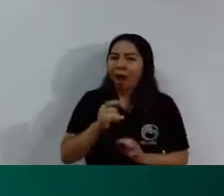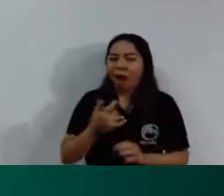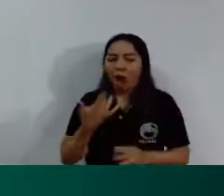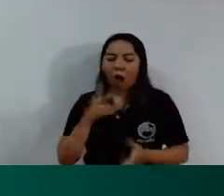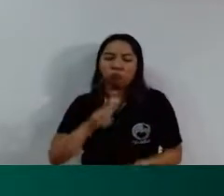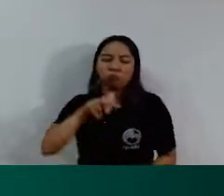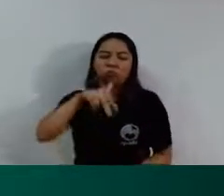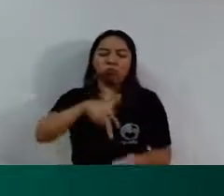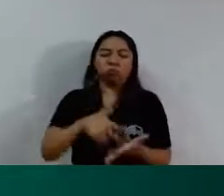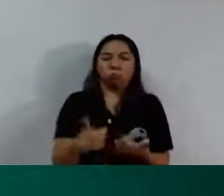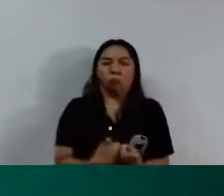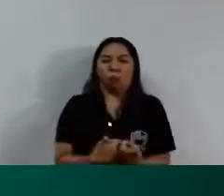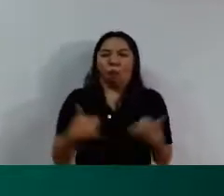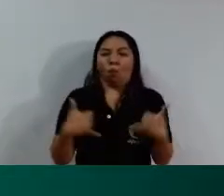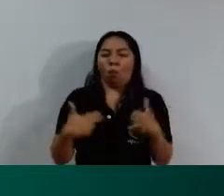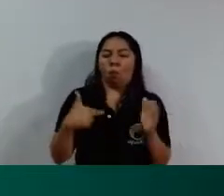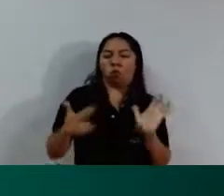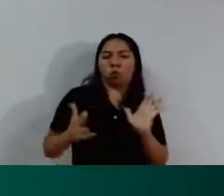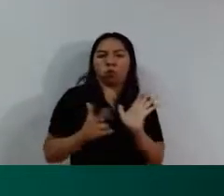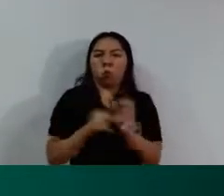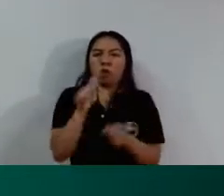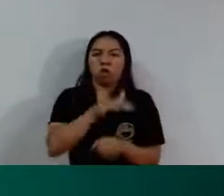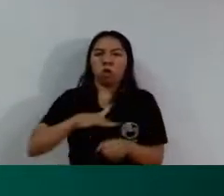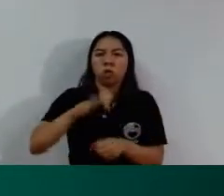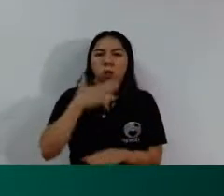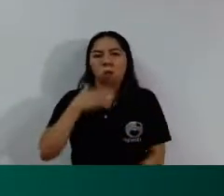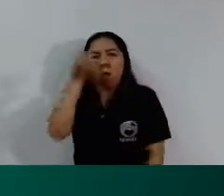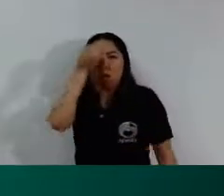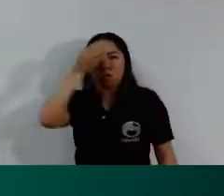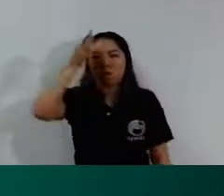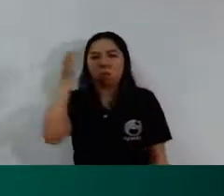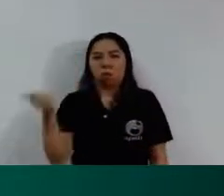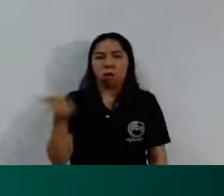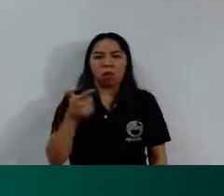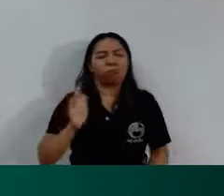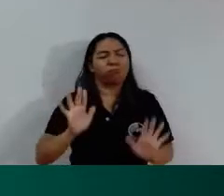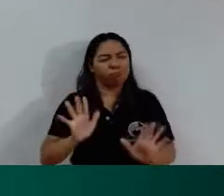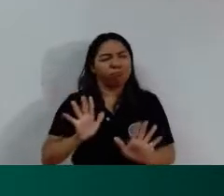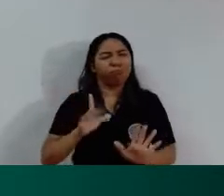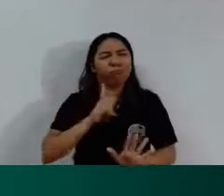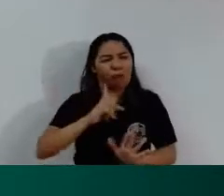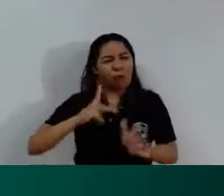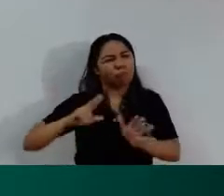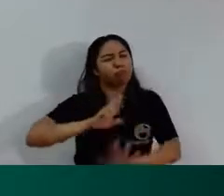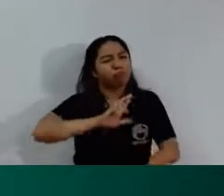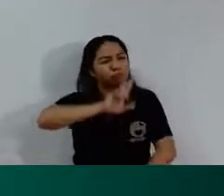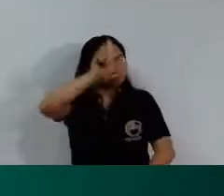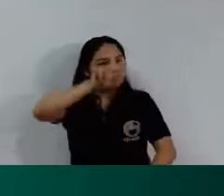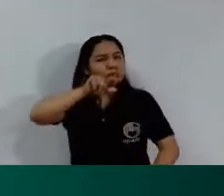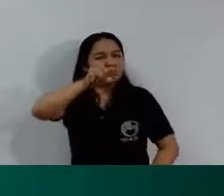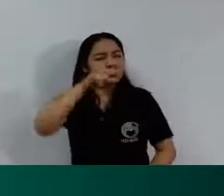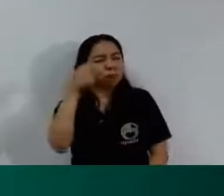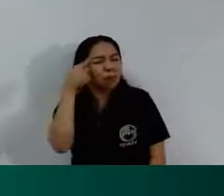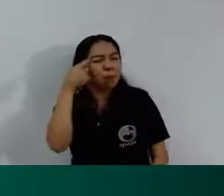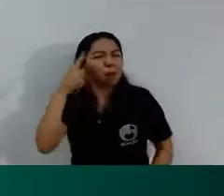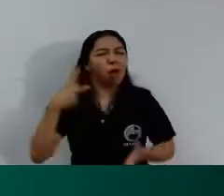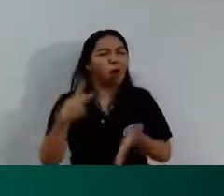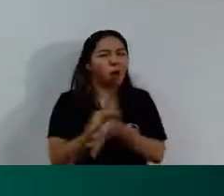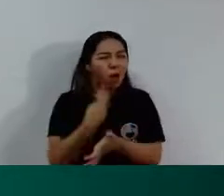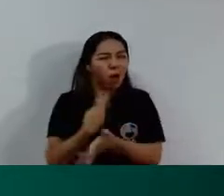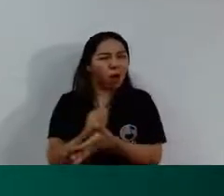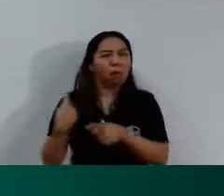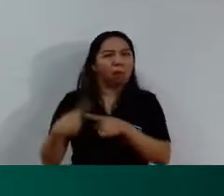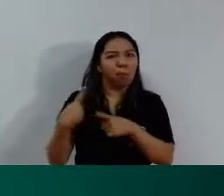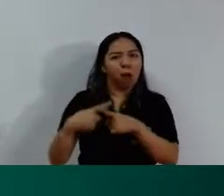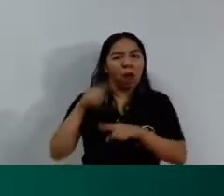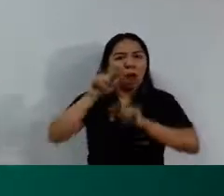achando que a extensionista também está o mercado porque são saberes espaciais